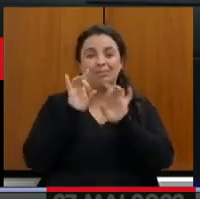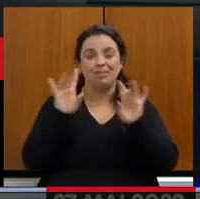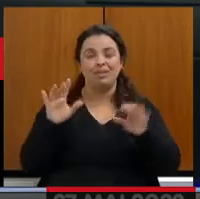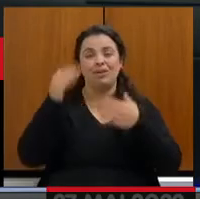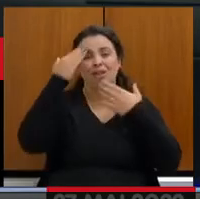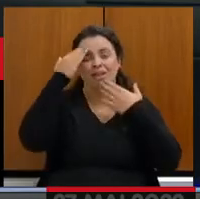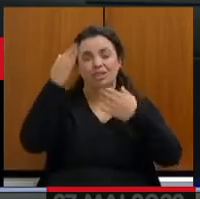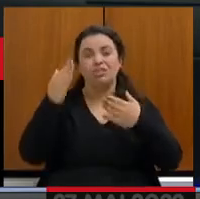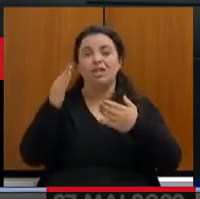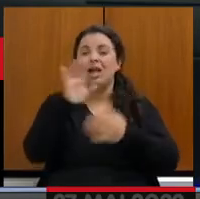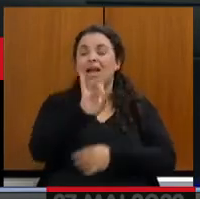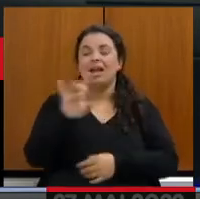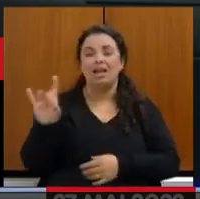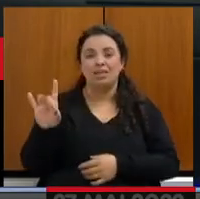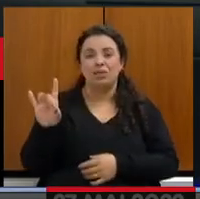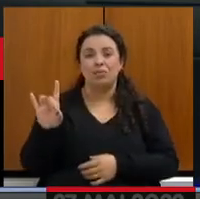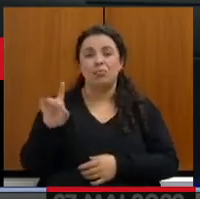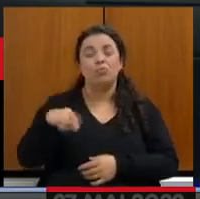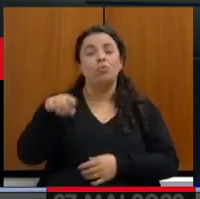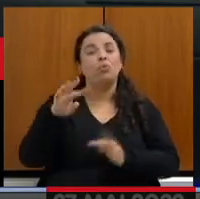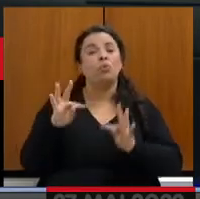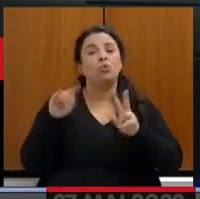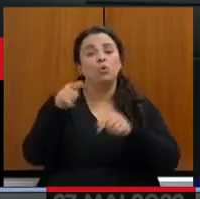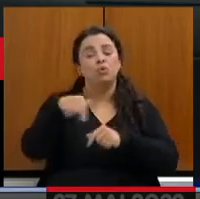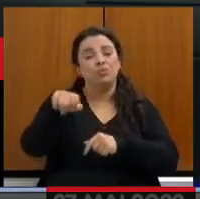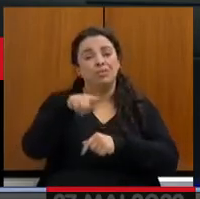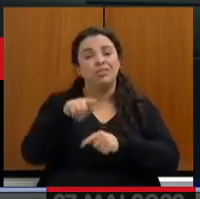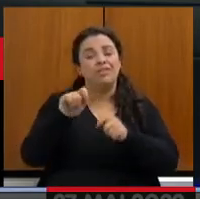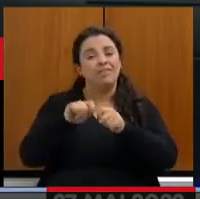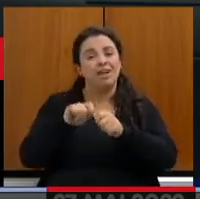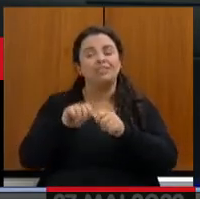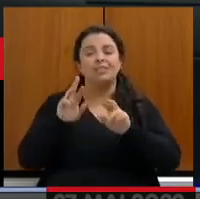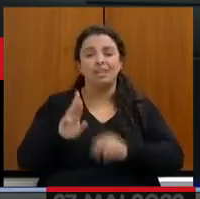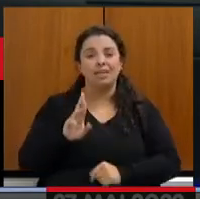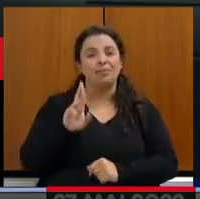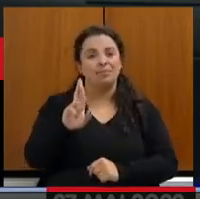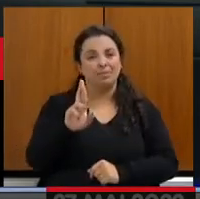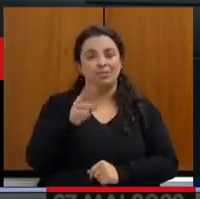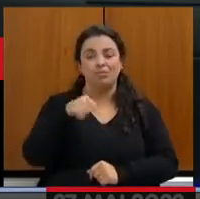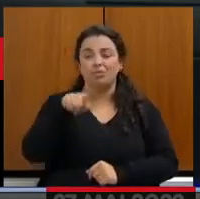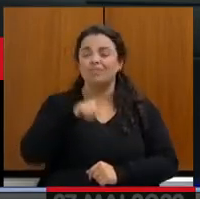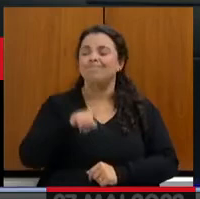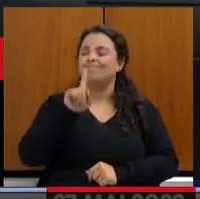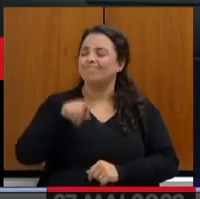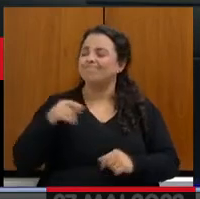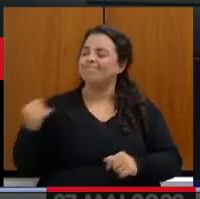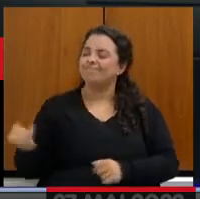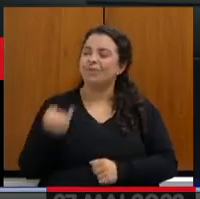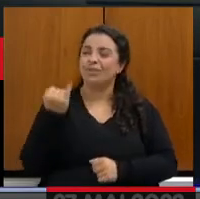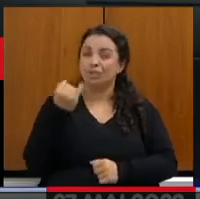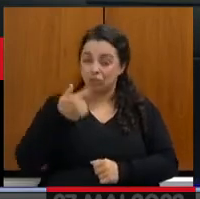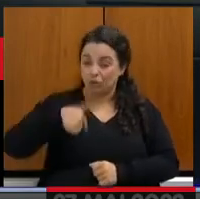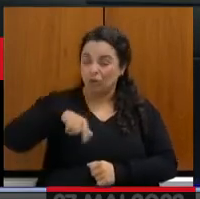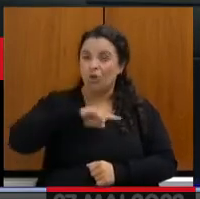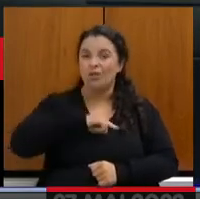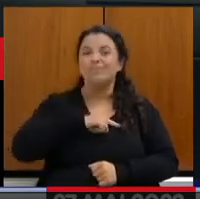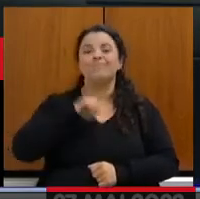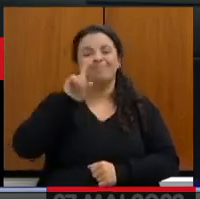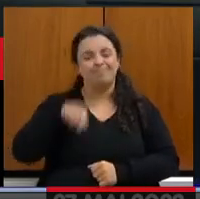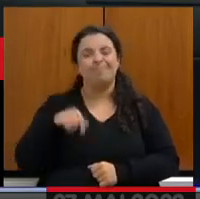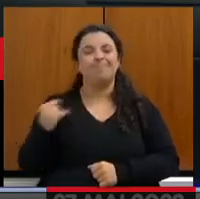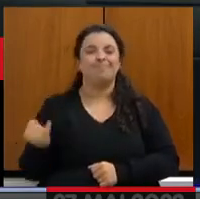o que vocês fazem representam e vocês são essenciais nós somos